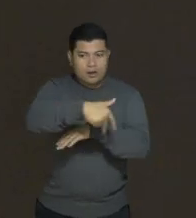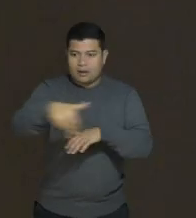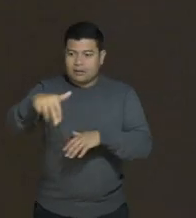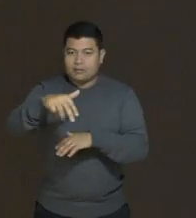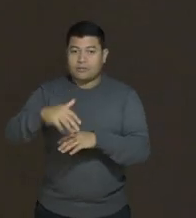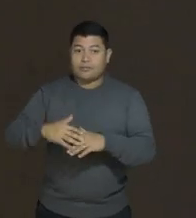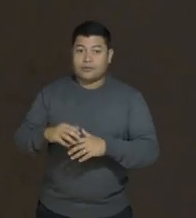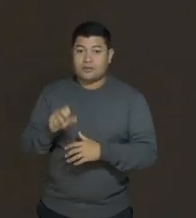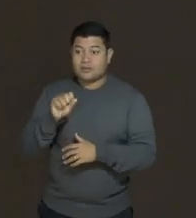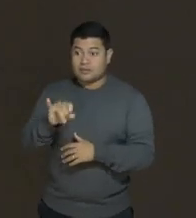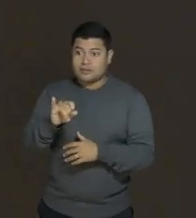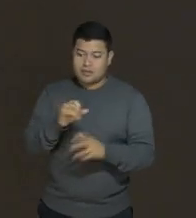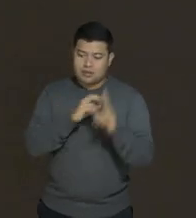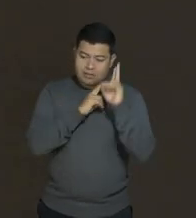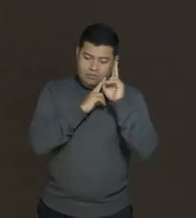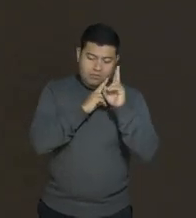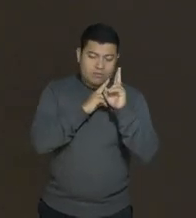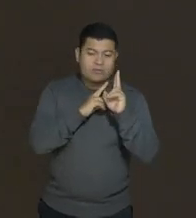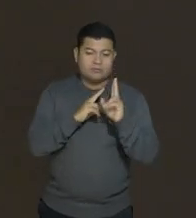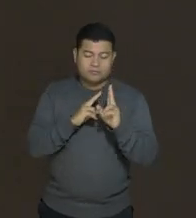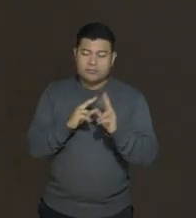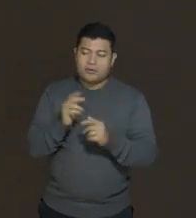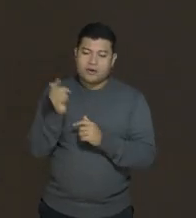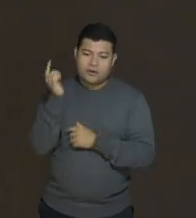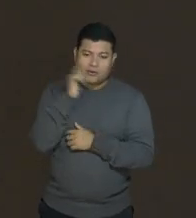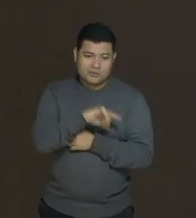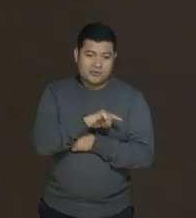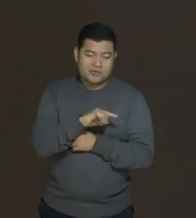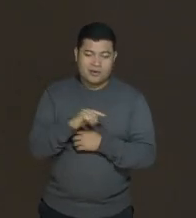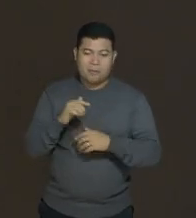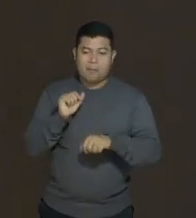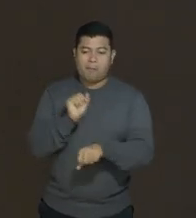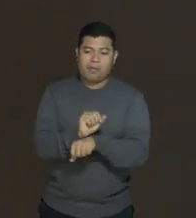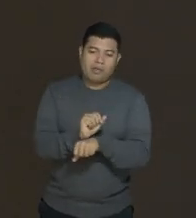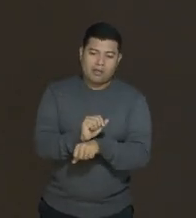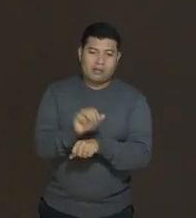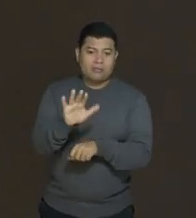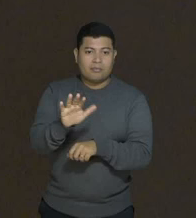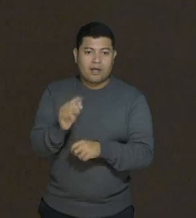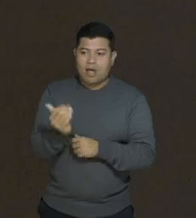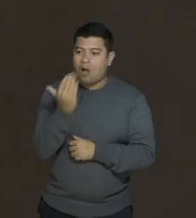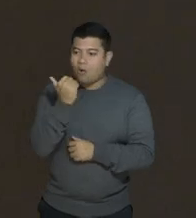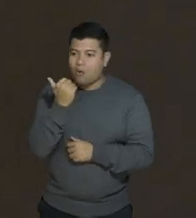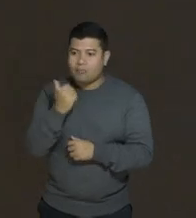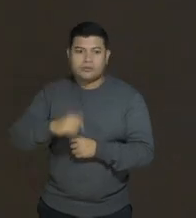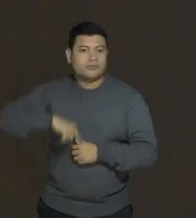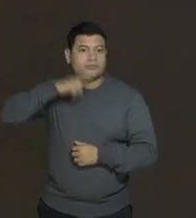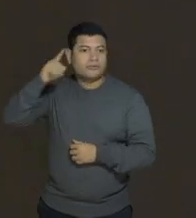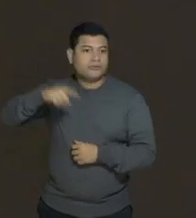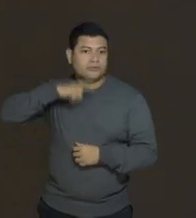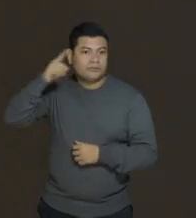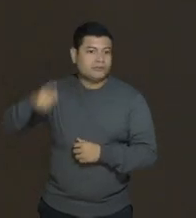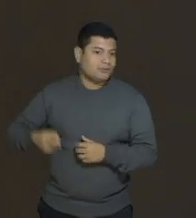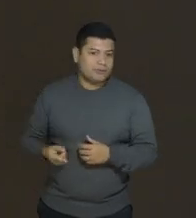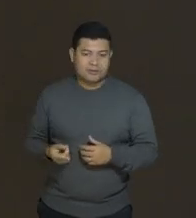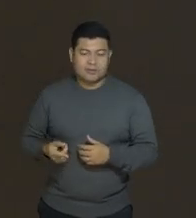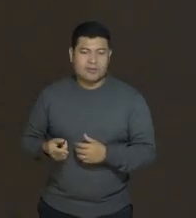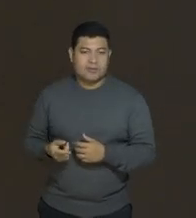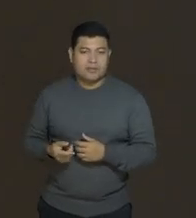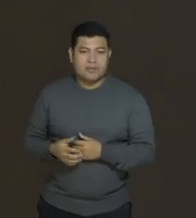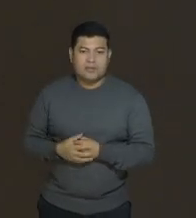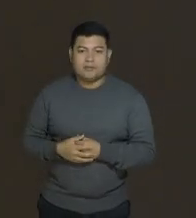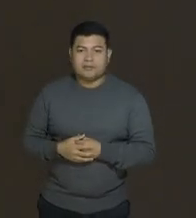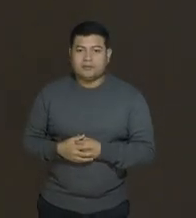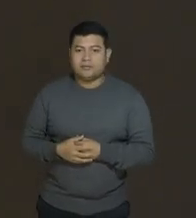param nem para comer alguns. A família tem dificuldade da comida porque não para sentar na cadeira para se comer.